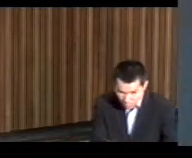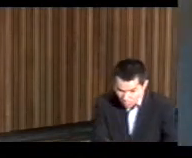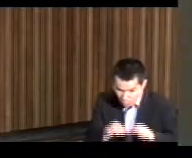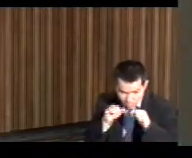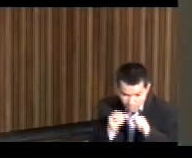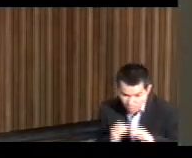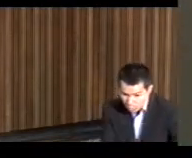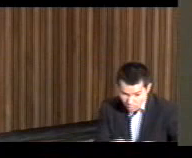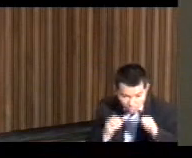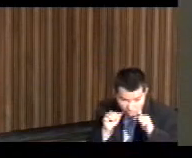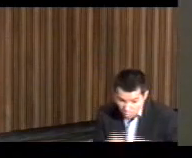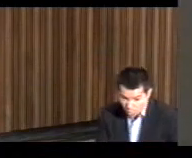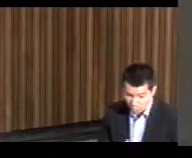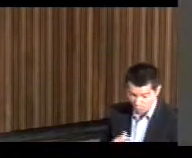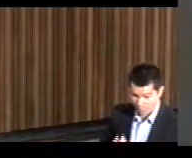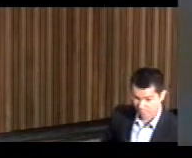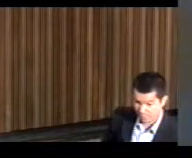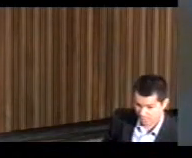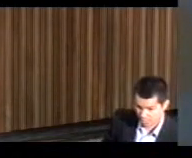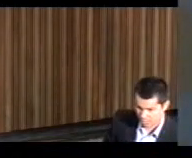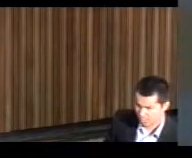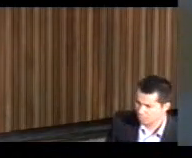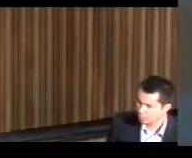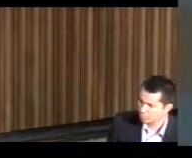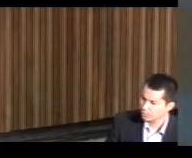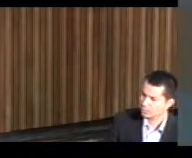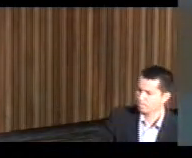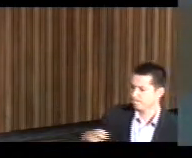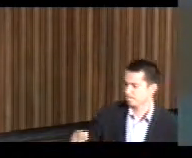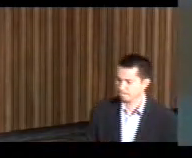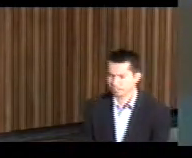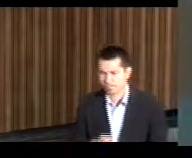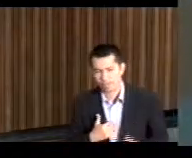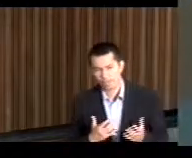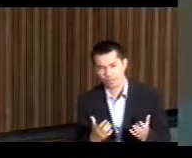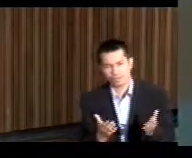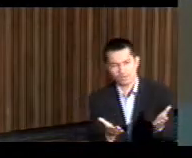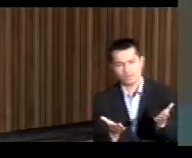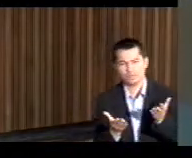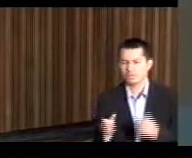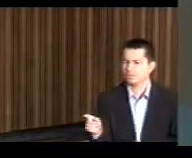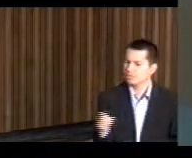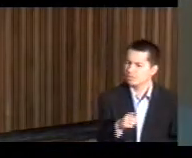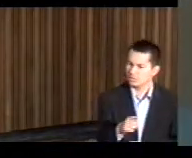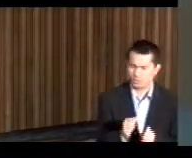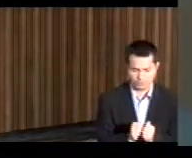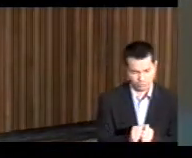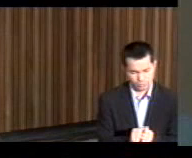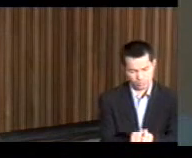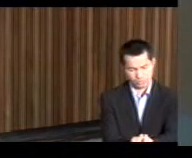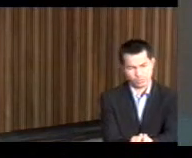Todo-Poderoso agindo. E hoje pela manhã eu queria convidar você a andar com Deus.